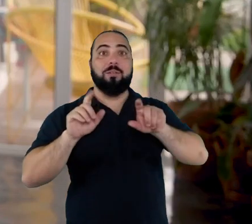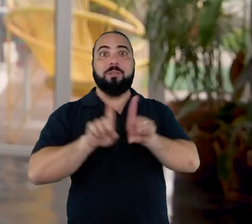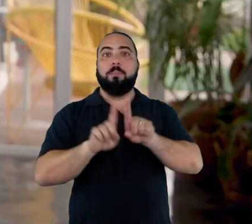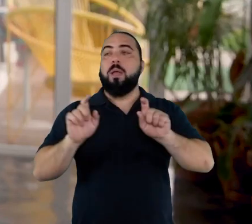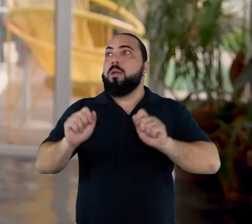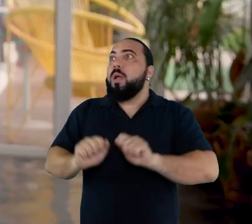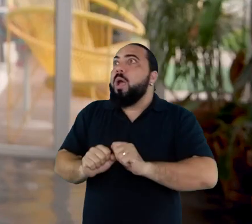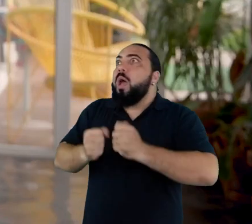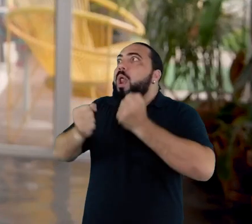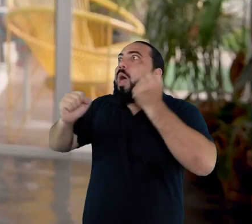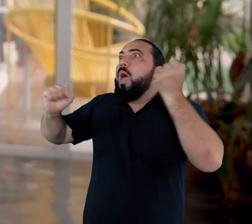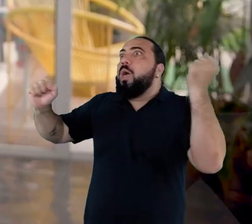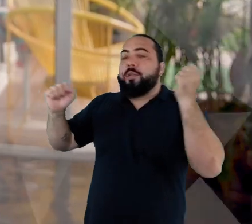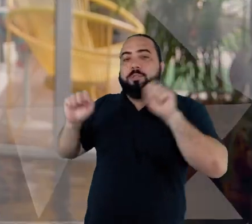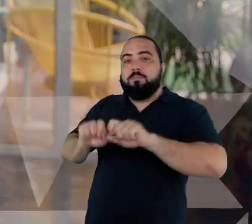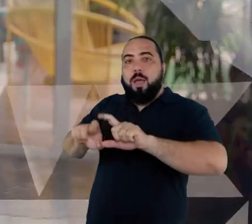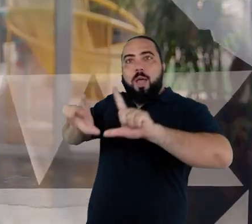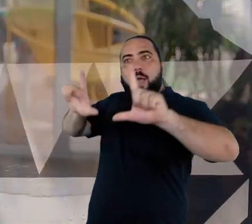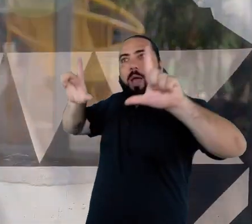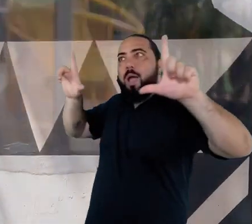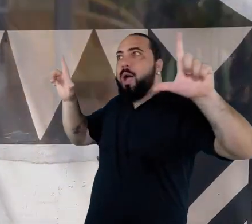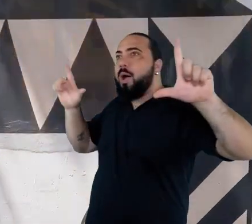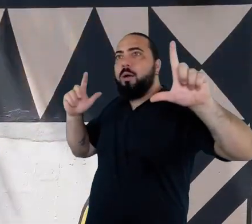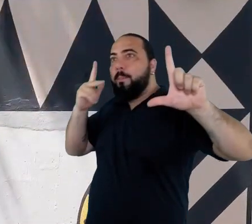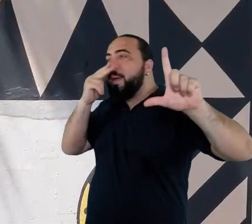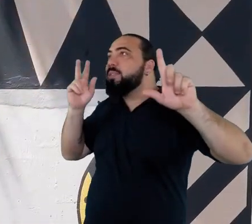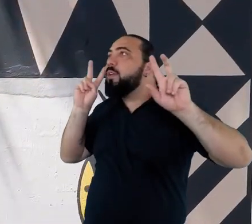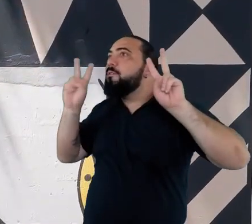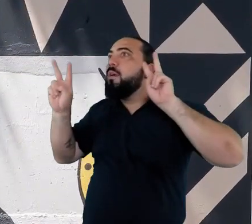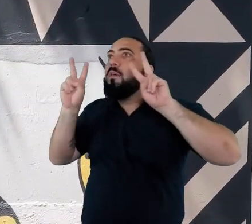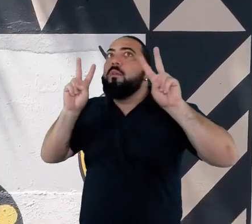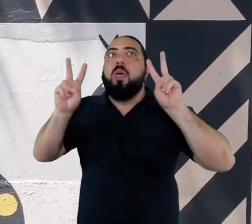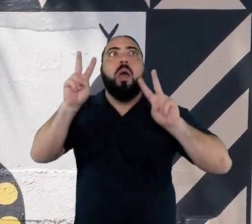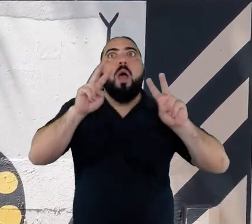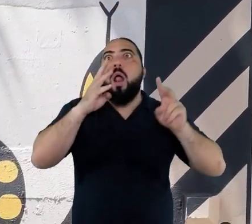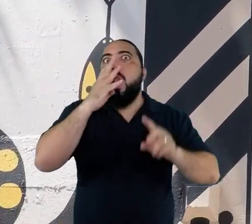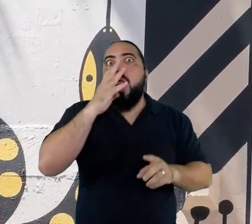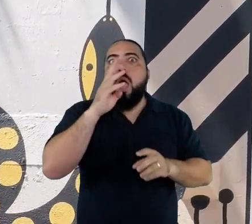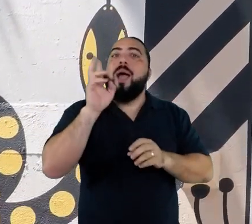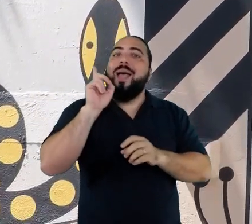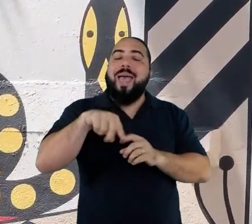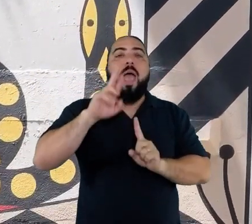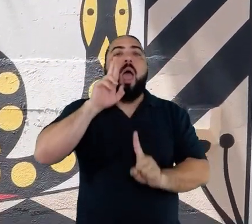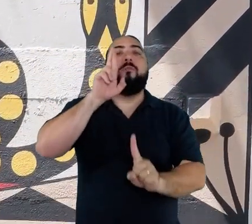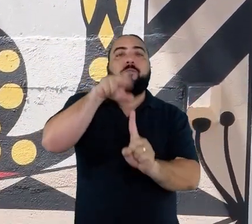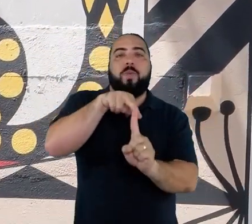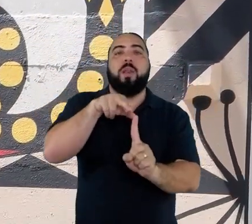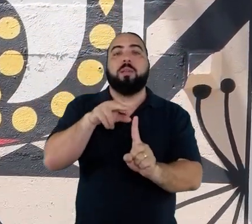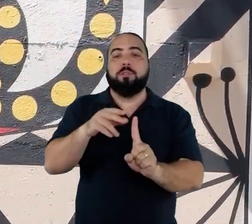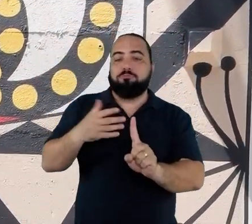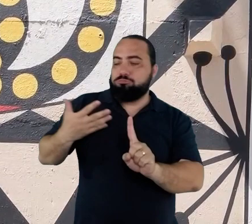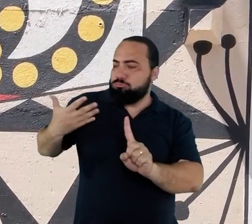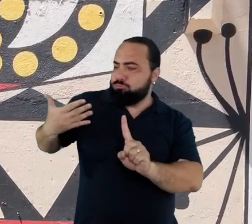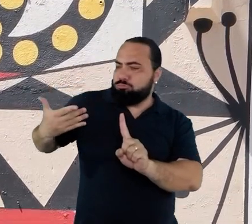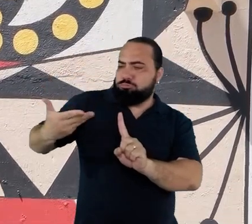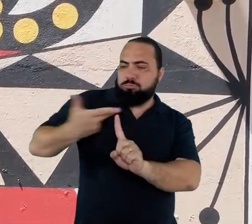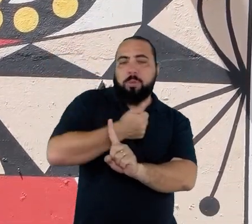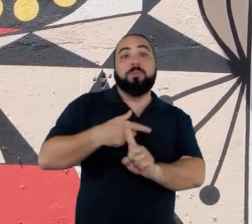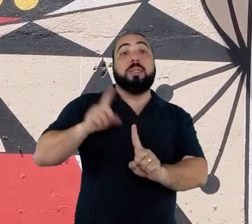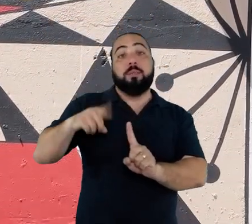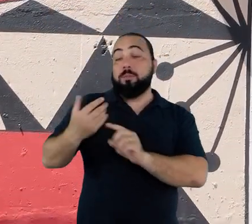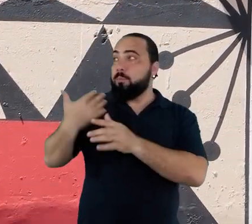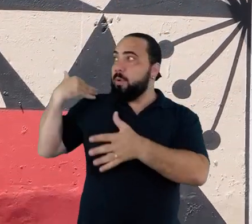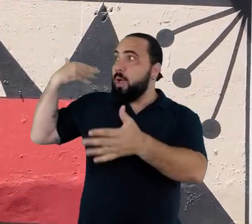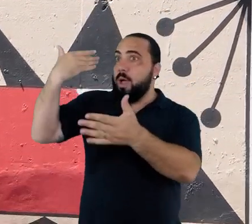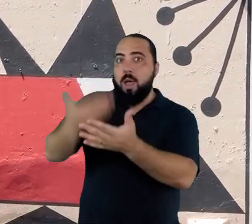mural do Antônio Tom que costura essas referências, essas raízes, não mais tão somente da natureza, mas